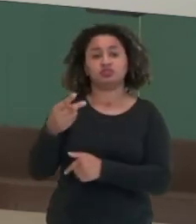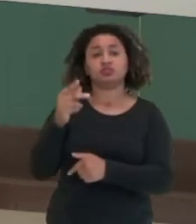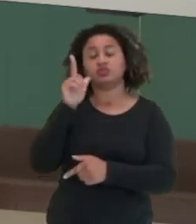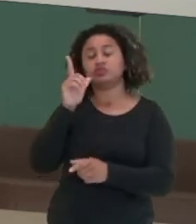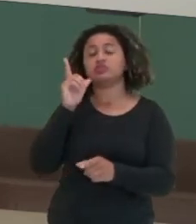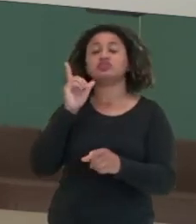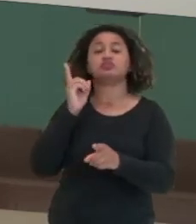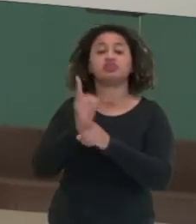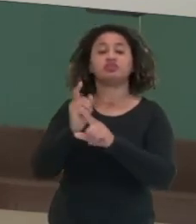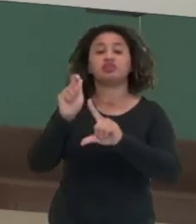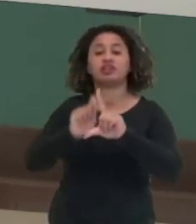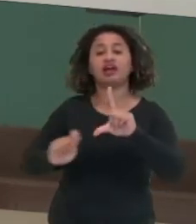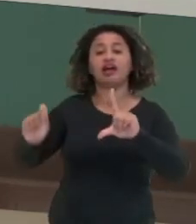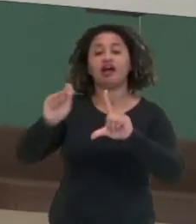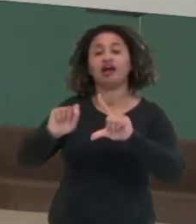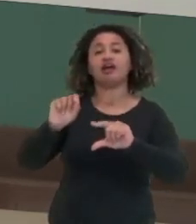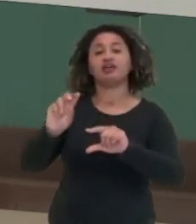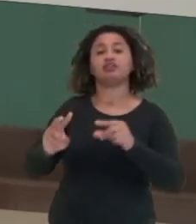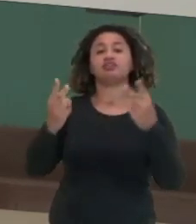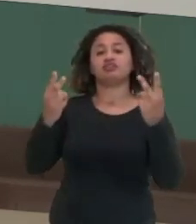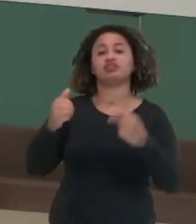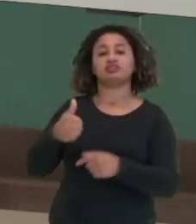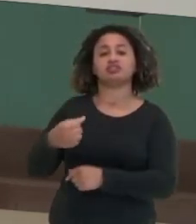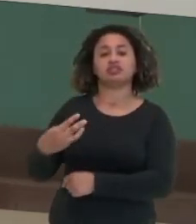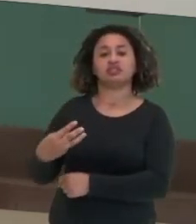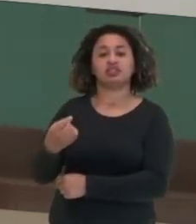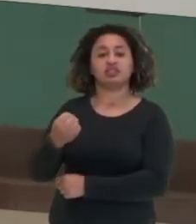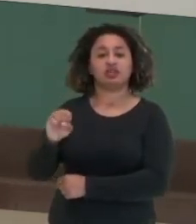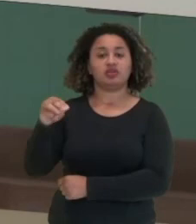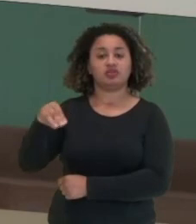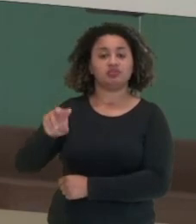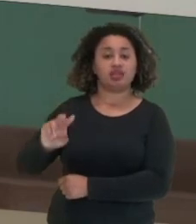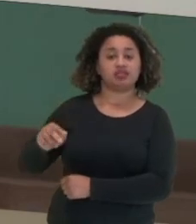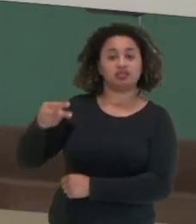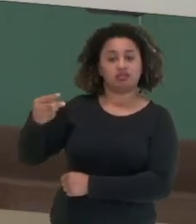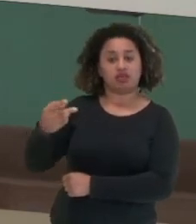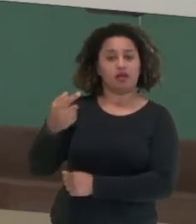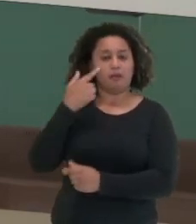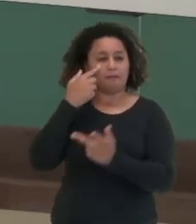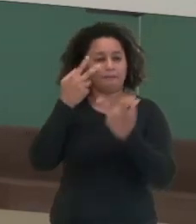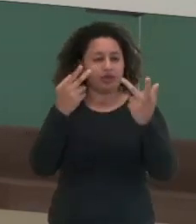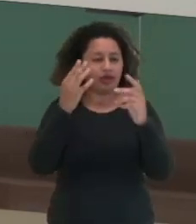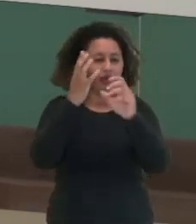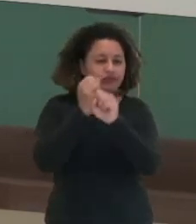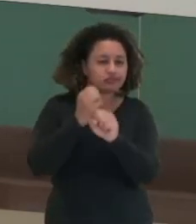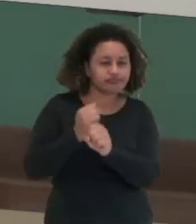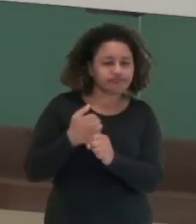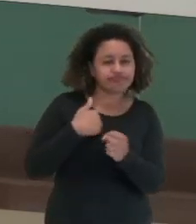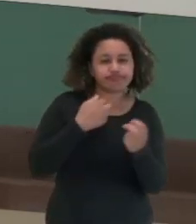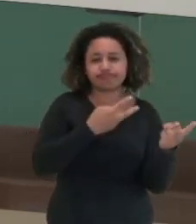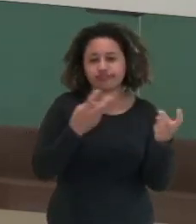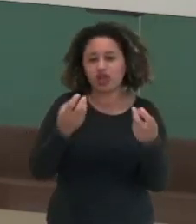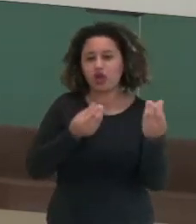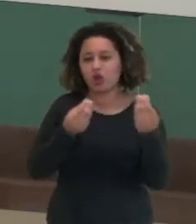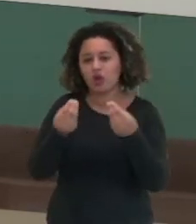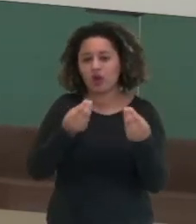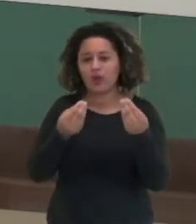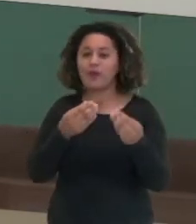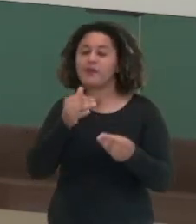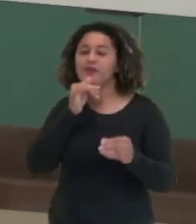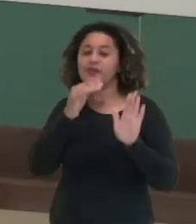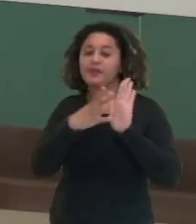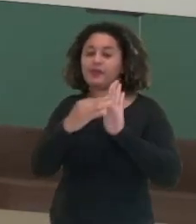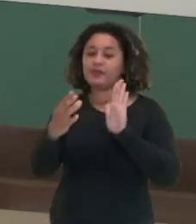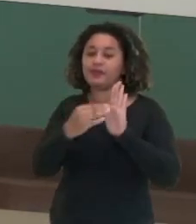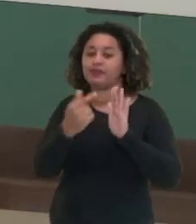esse valor por 2. Portanto, chegamos à conclusão que a área deste triângulo é